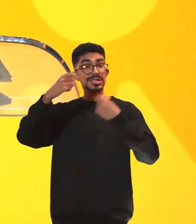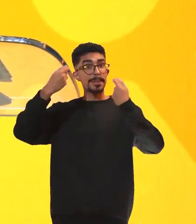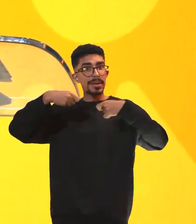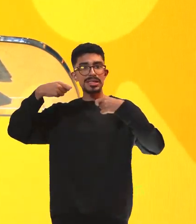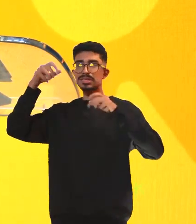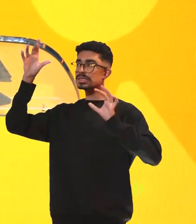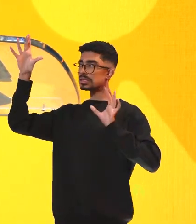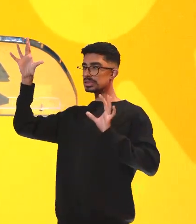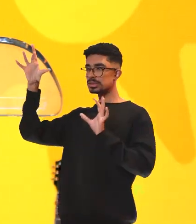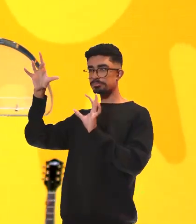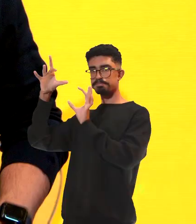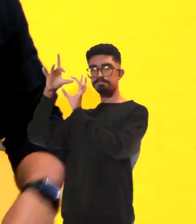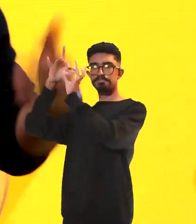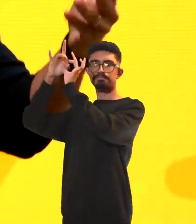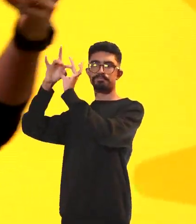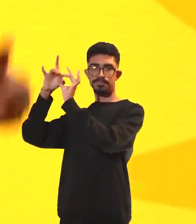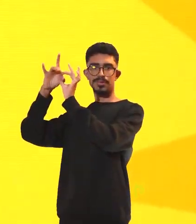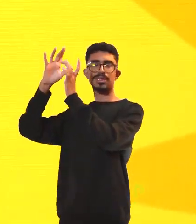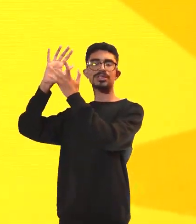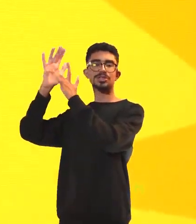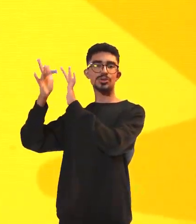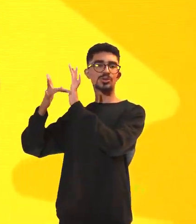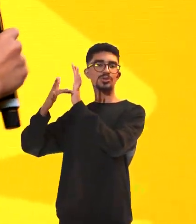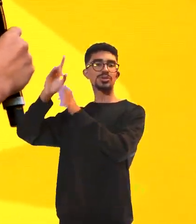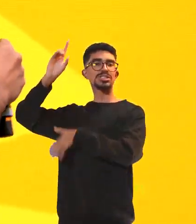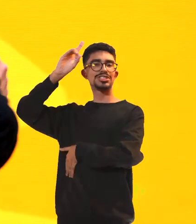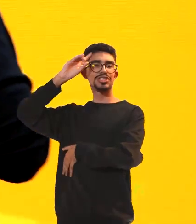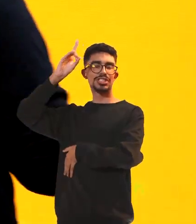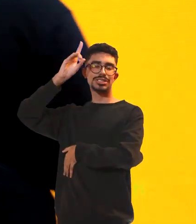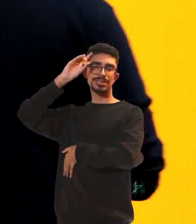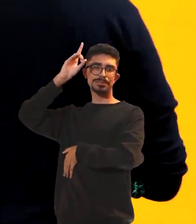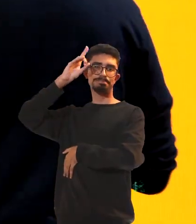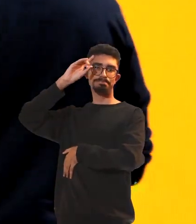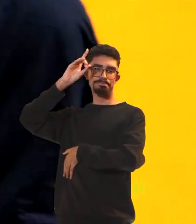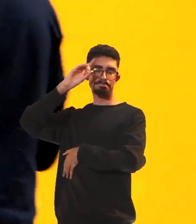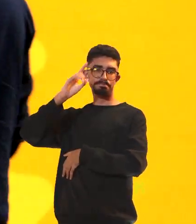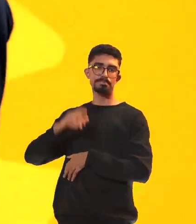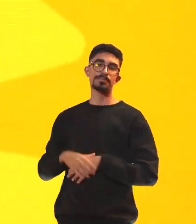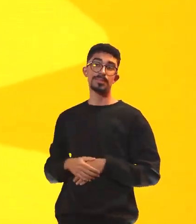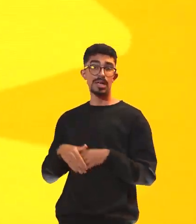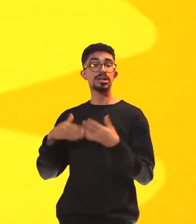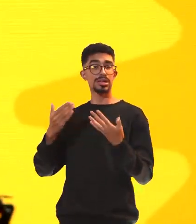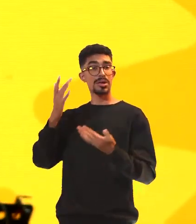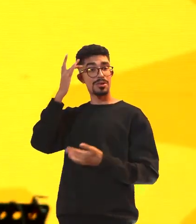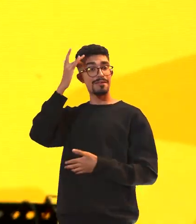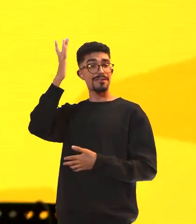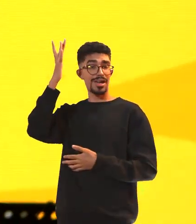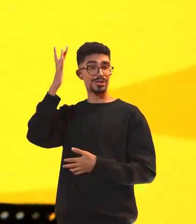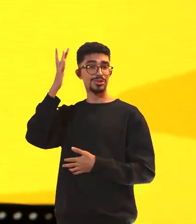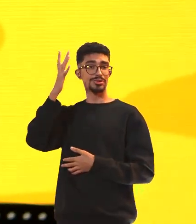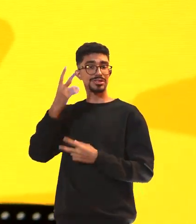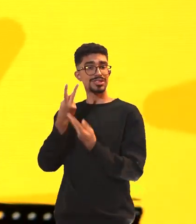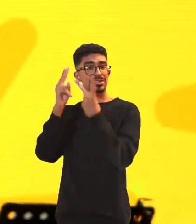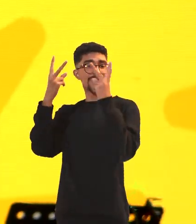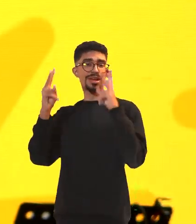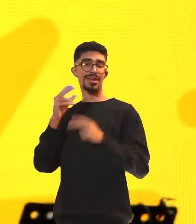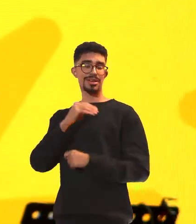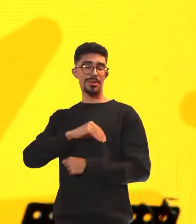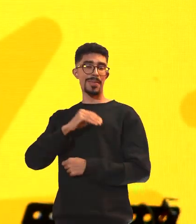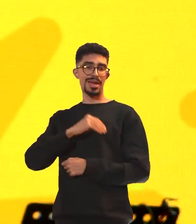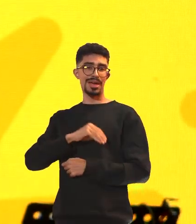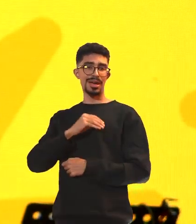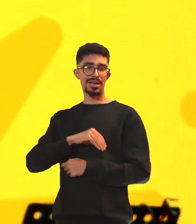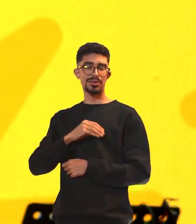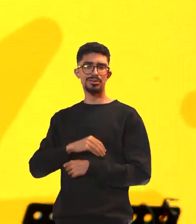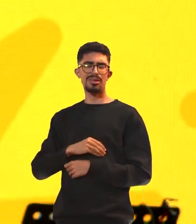nele. Aí sim, fica mais fácil. Que lugar que você precisa estar então? Diante de Deus. Pastor, precisa ficar